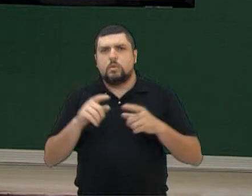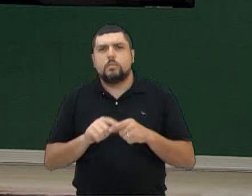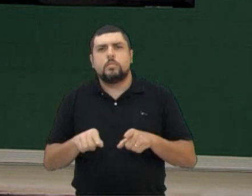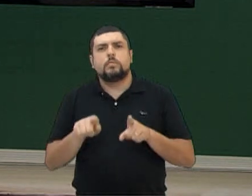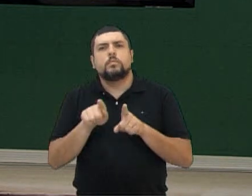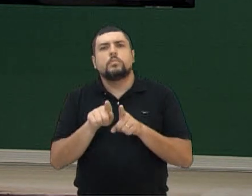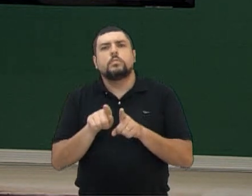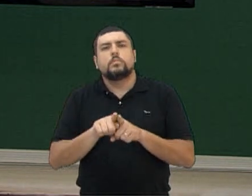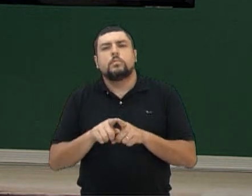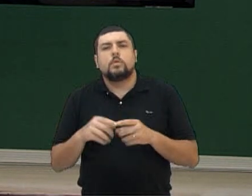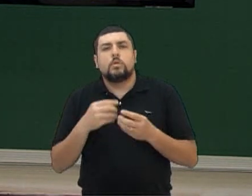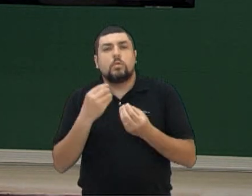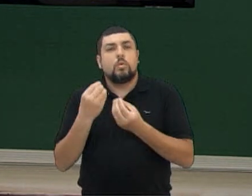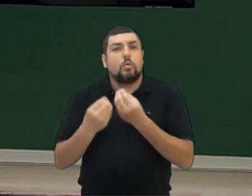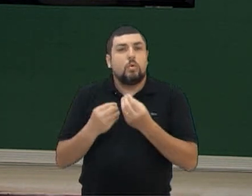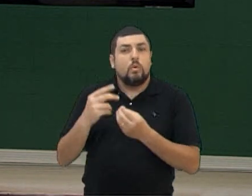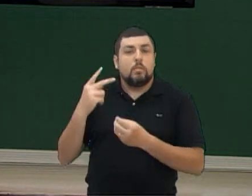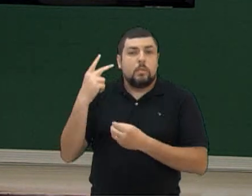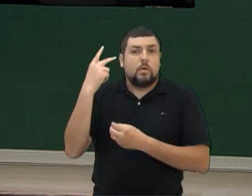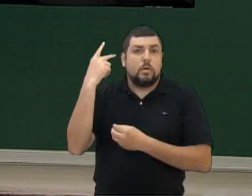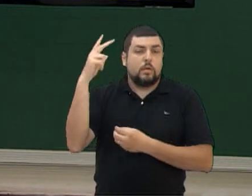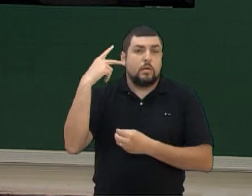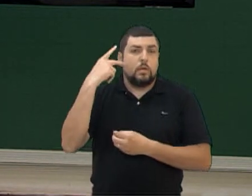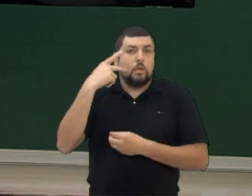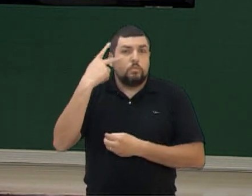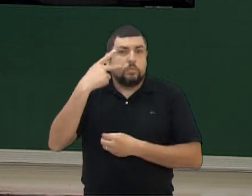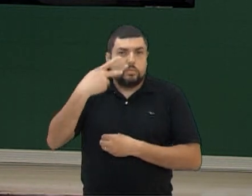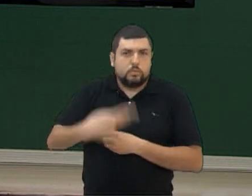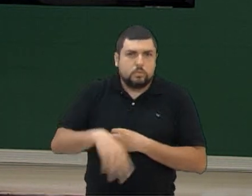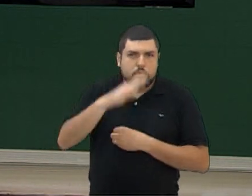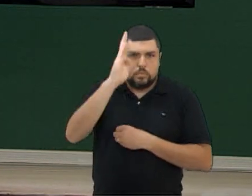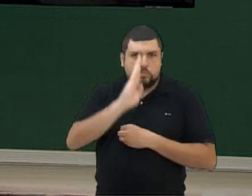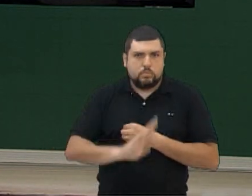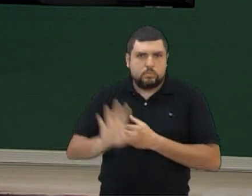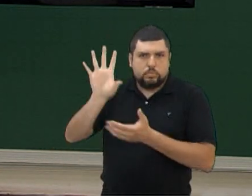desses modelos políticos também na nossa história brasileira.